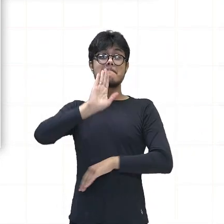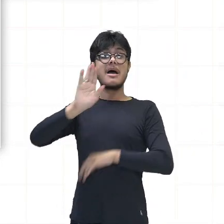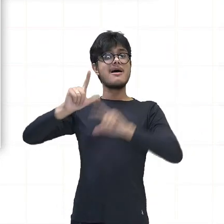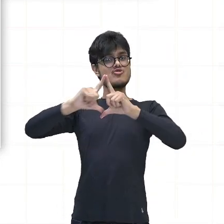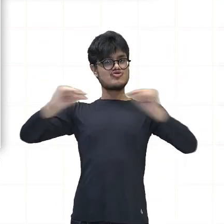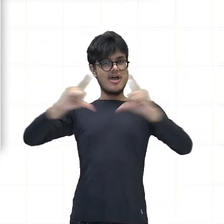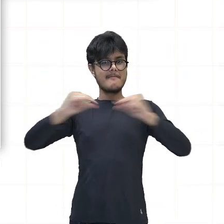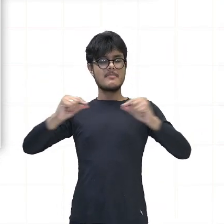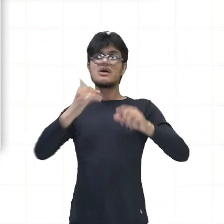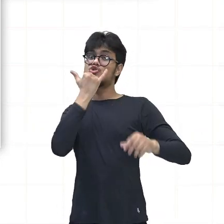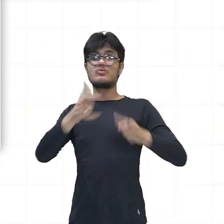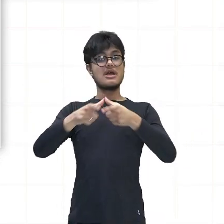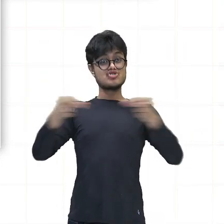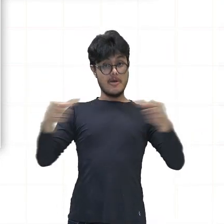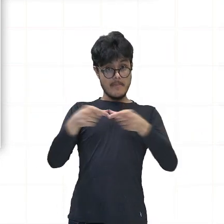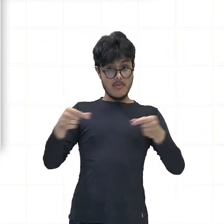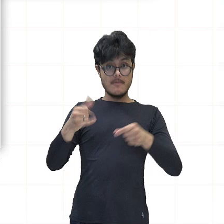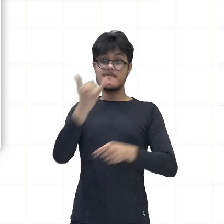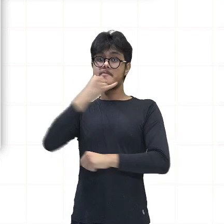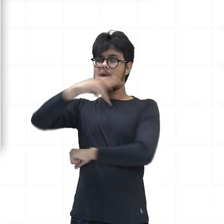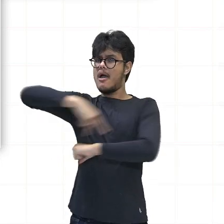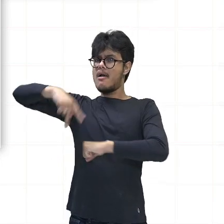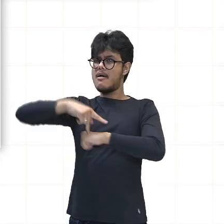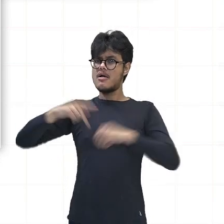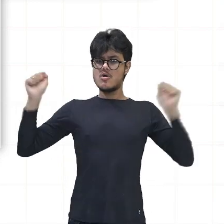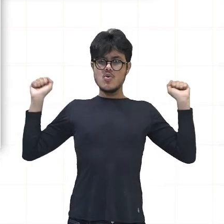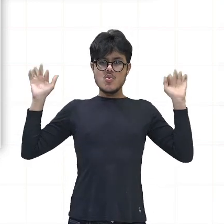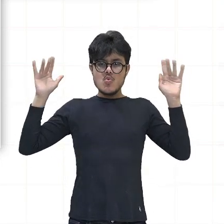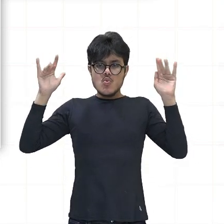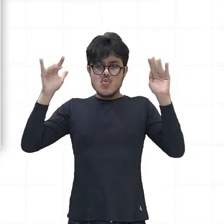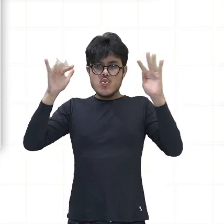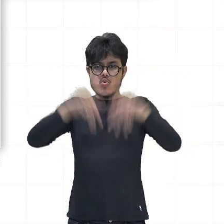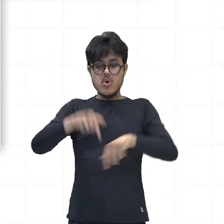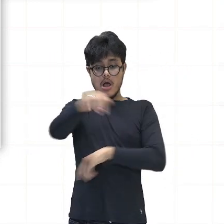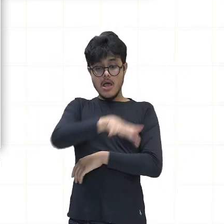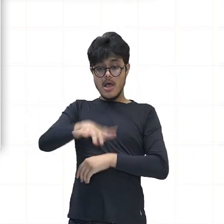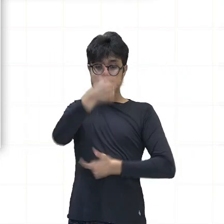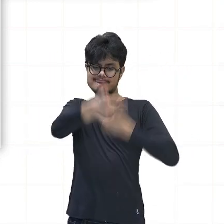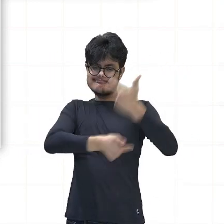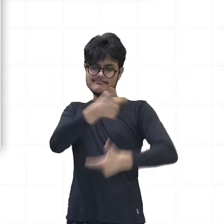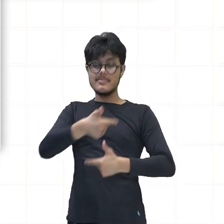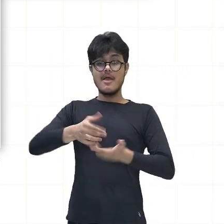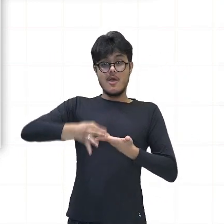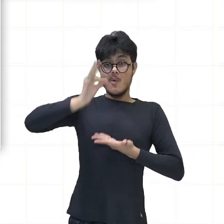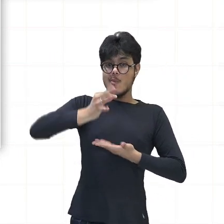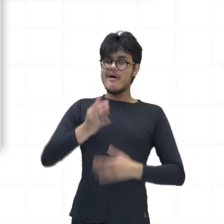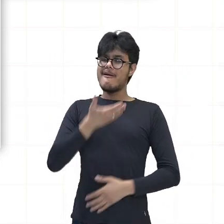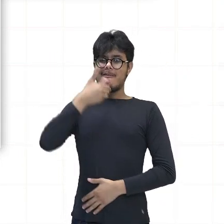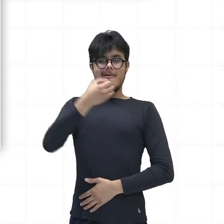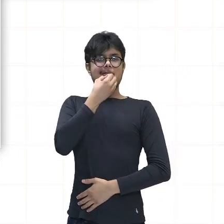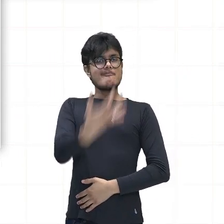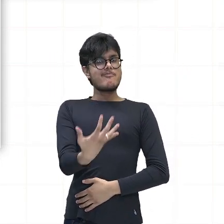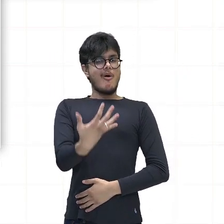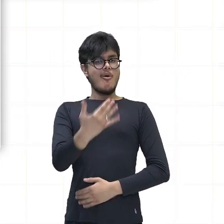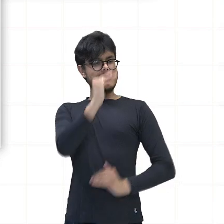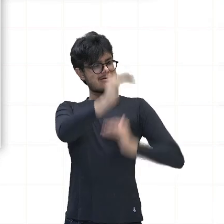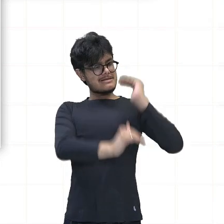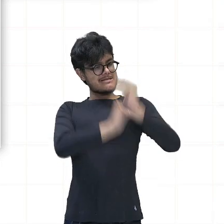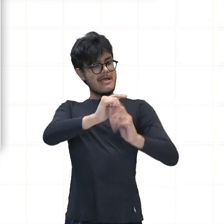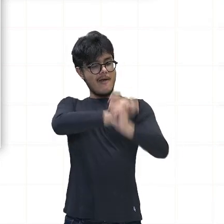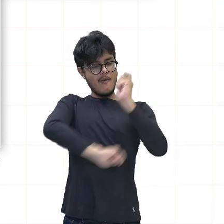para trabalhar nos cafezais. E isso contribuiu muito para o povoamento das áreas cafeeiras e para o